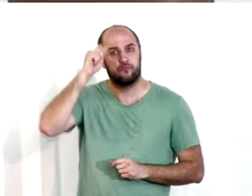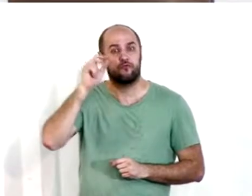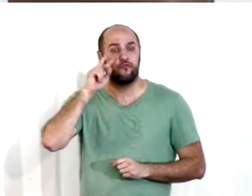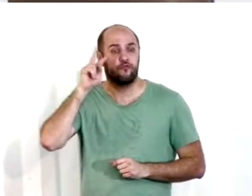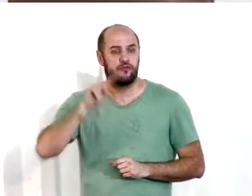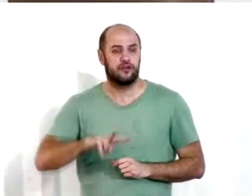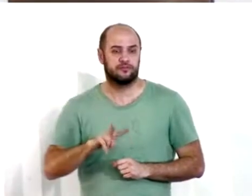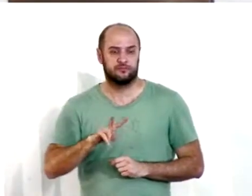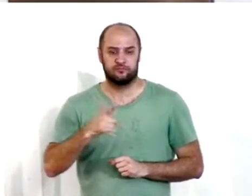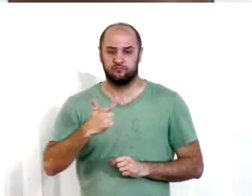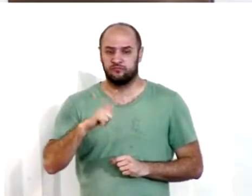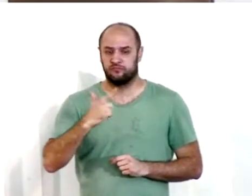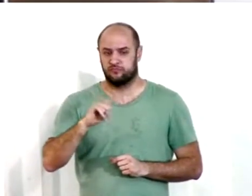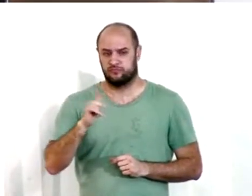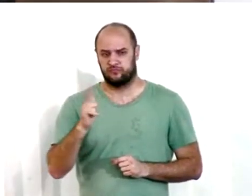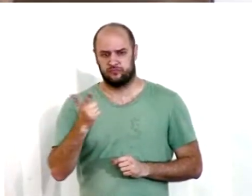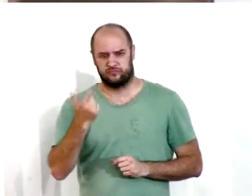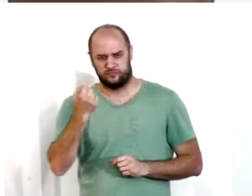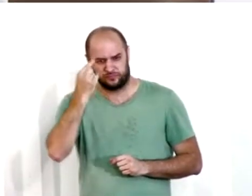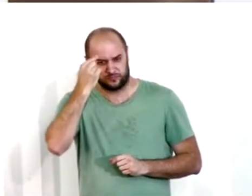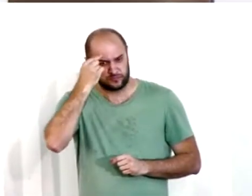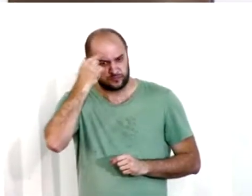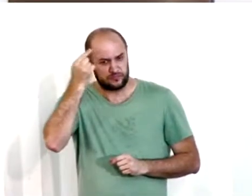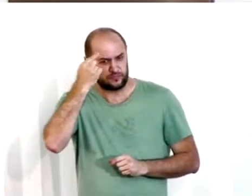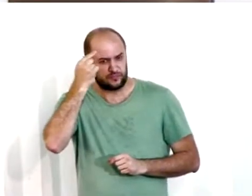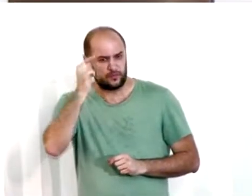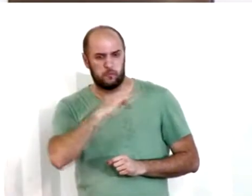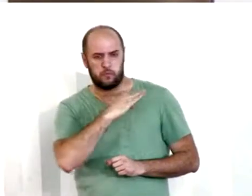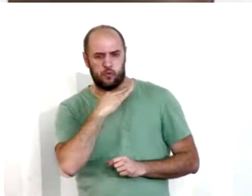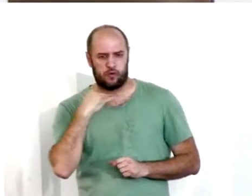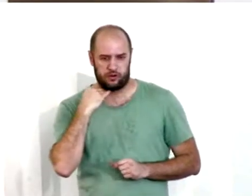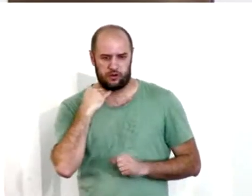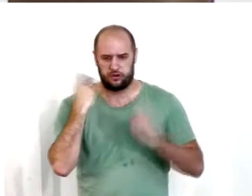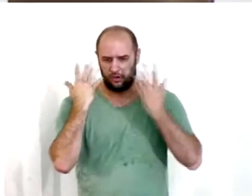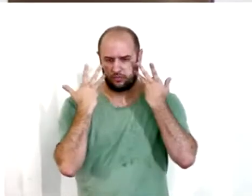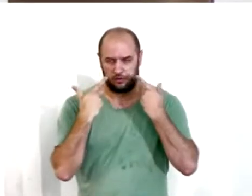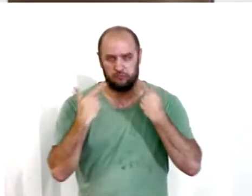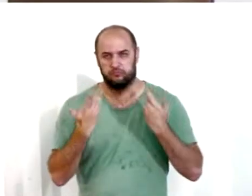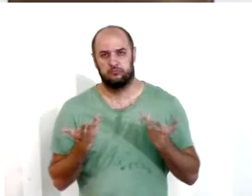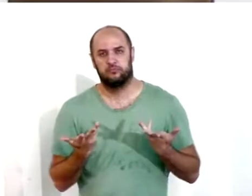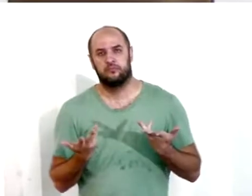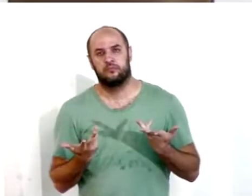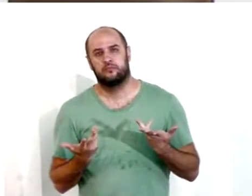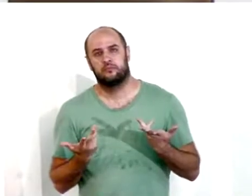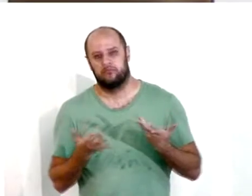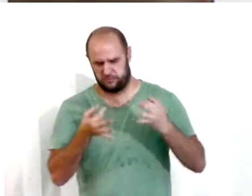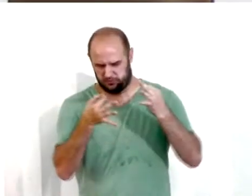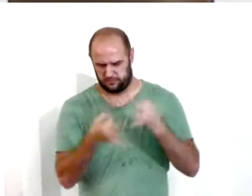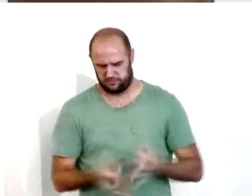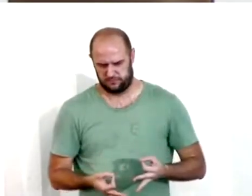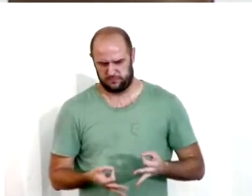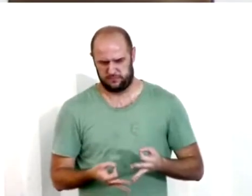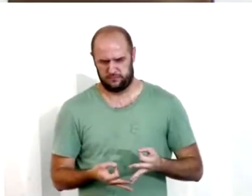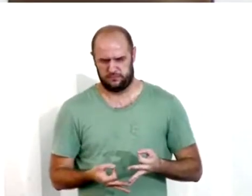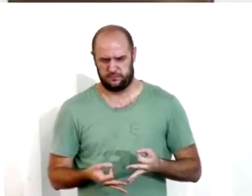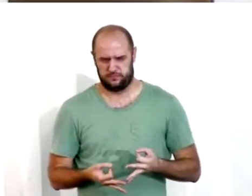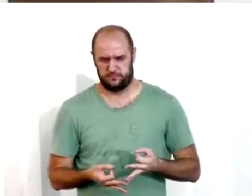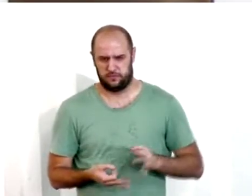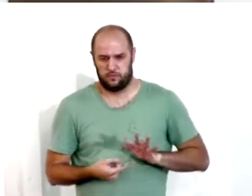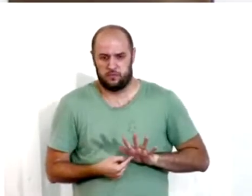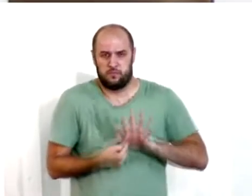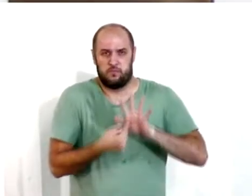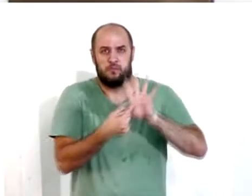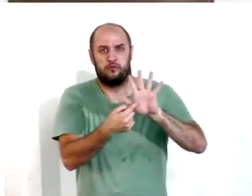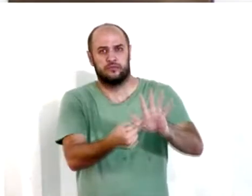a dimensão do que era morte de um animal, porque tudo era perfeito. Deus o faz para mostrar para ele